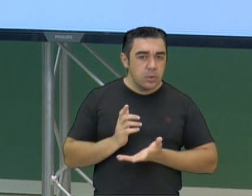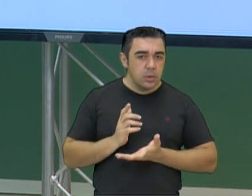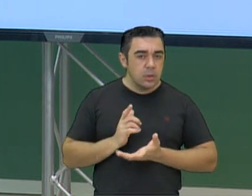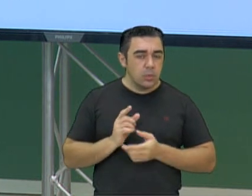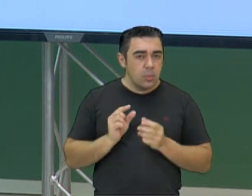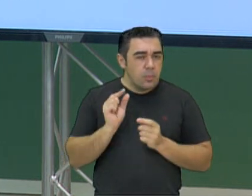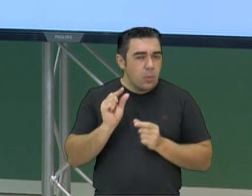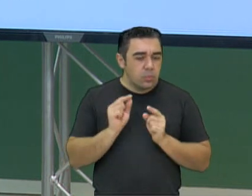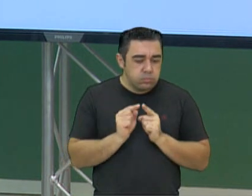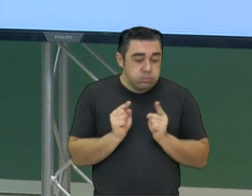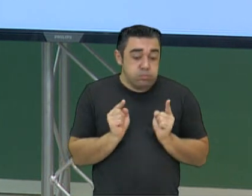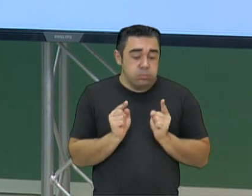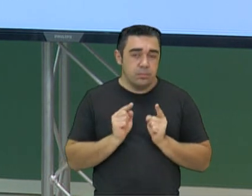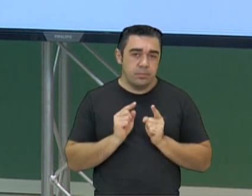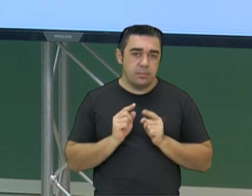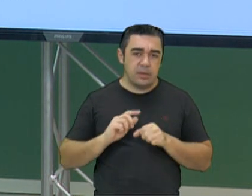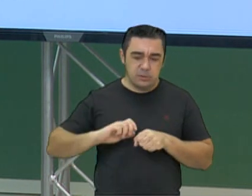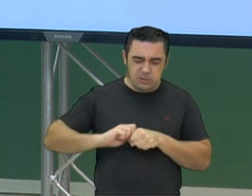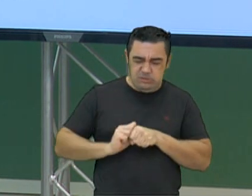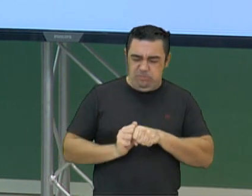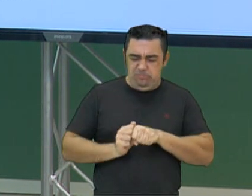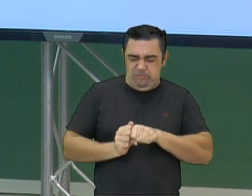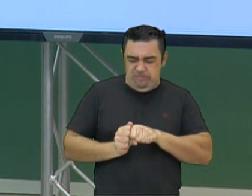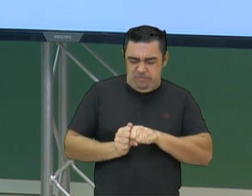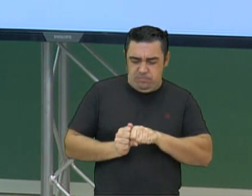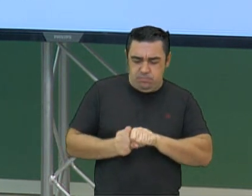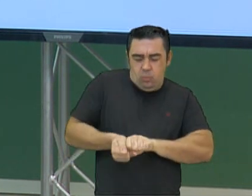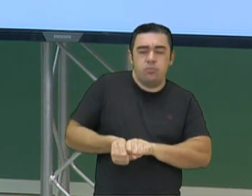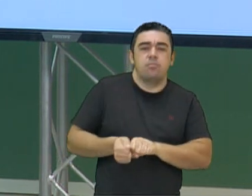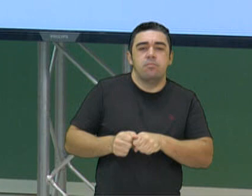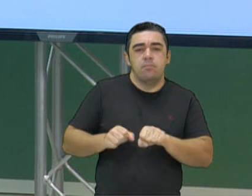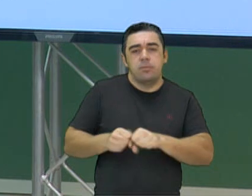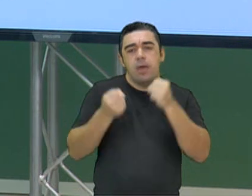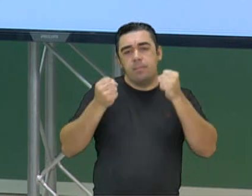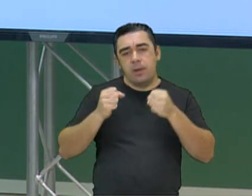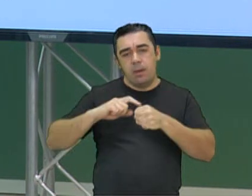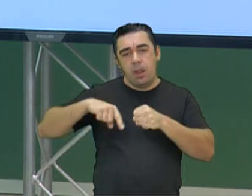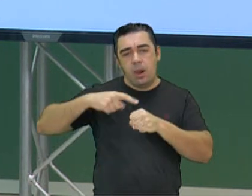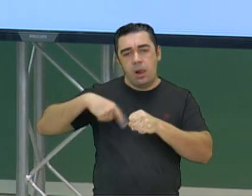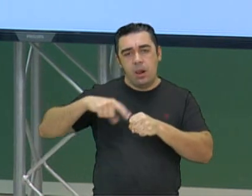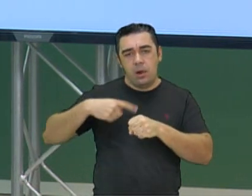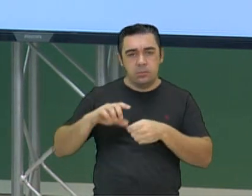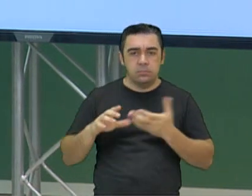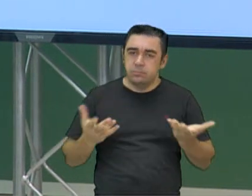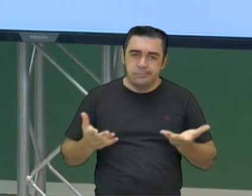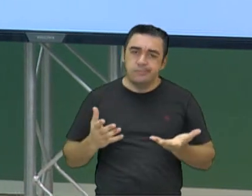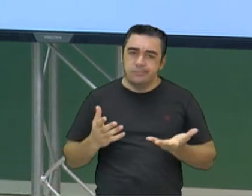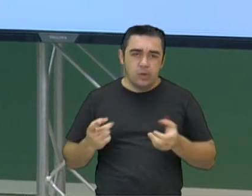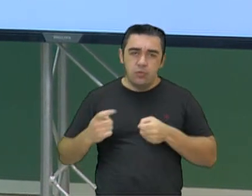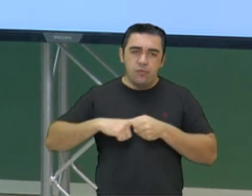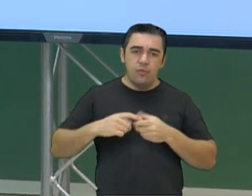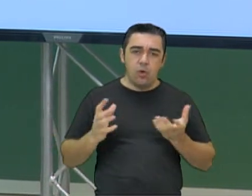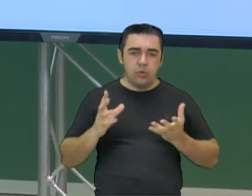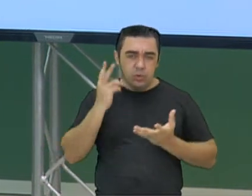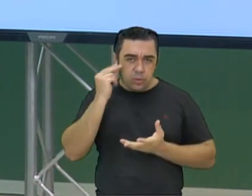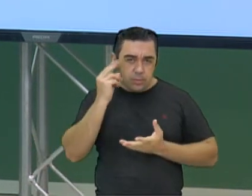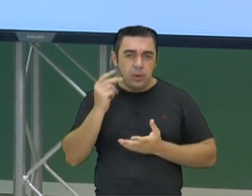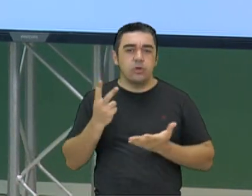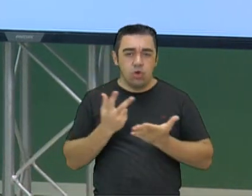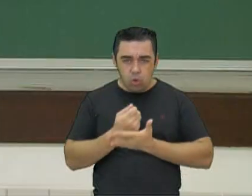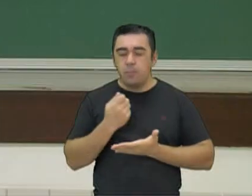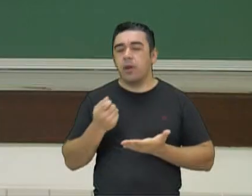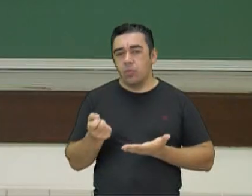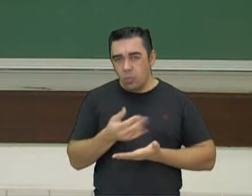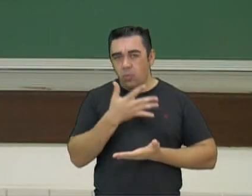um pouquinho. Mas como o torque é muito grande, ele vai ir para a zona plástica, ele não vai voltar mais para a sua posição original. Tem que comprar parafuso